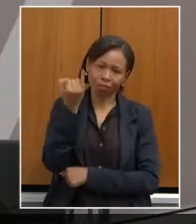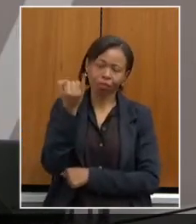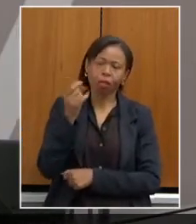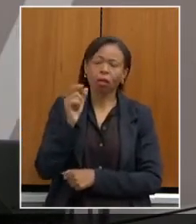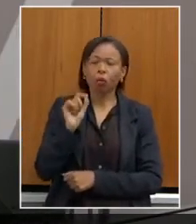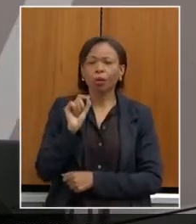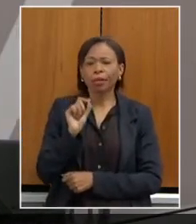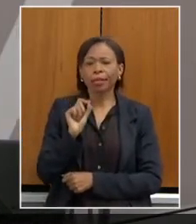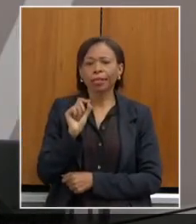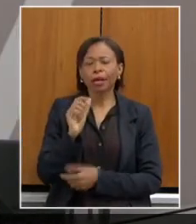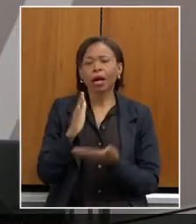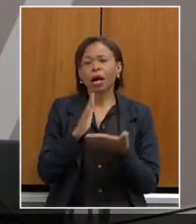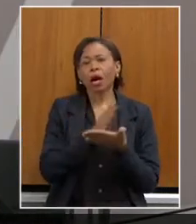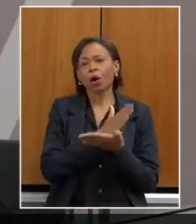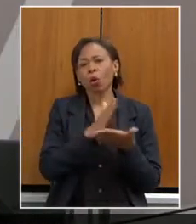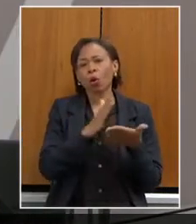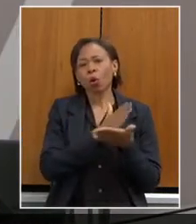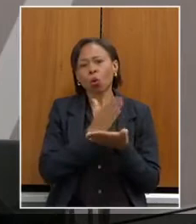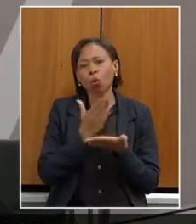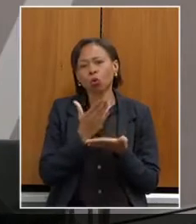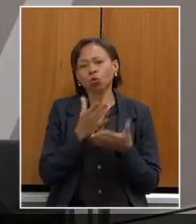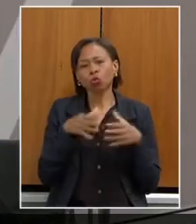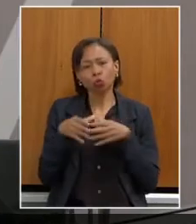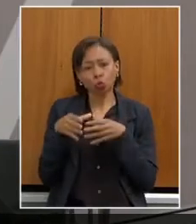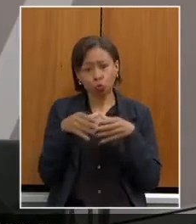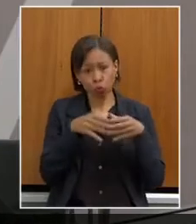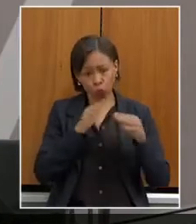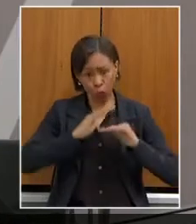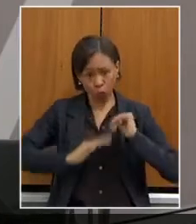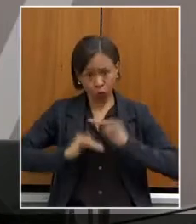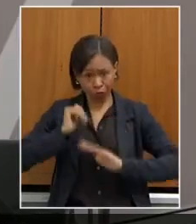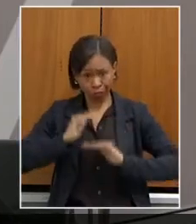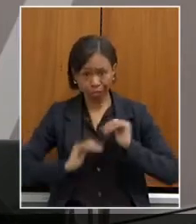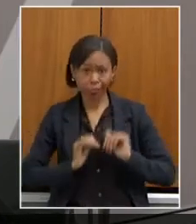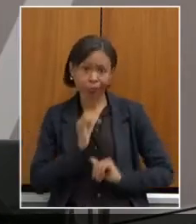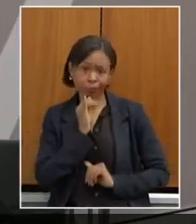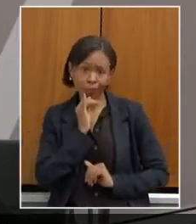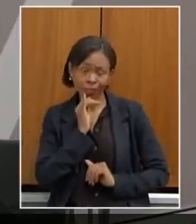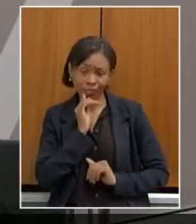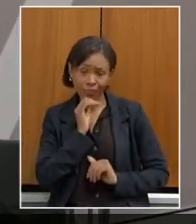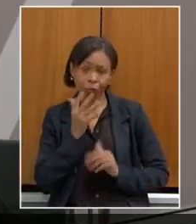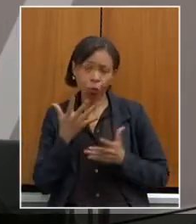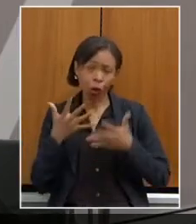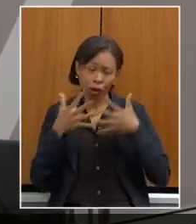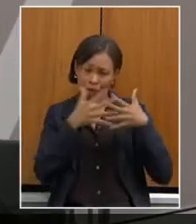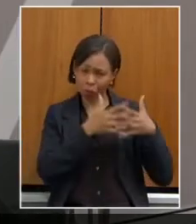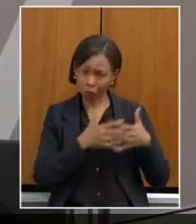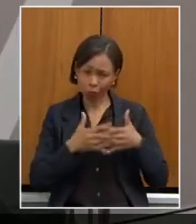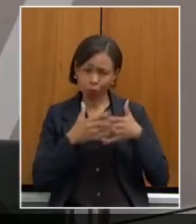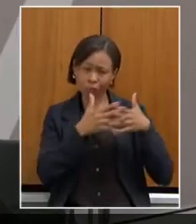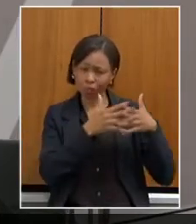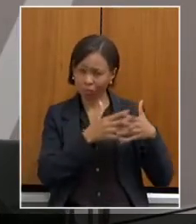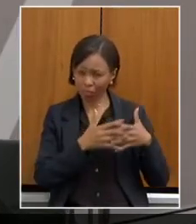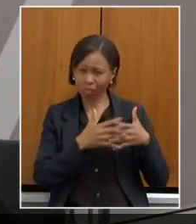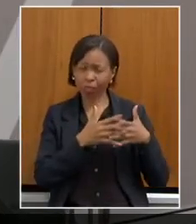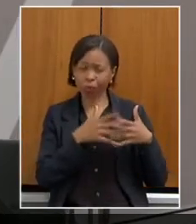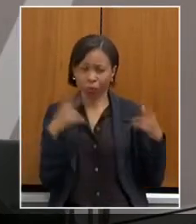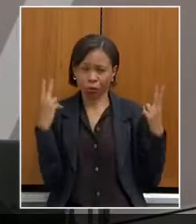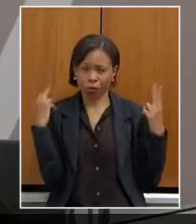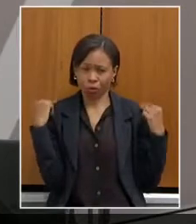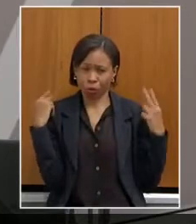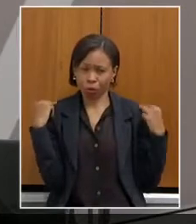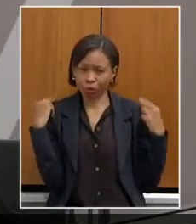recebido algumas classes como os caminhoneiros da importância dos caminhoneiros se vacinarem morreu-se muitos caminhoneiros inclusive de minha cidade